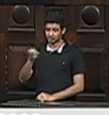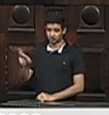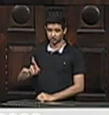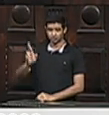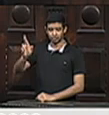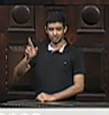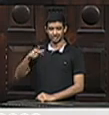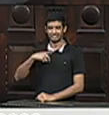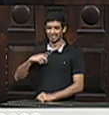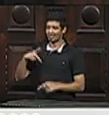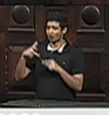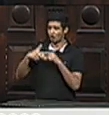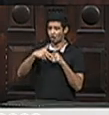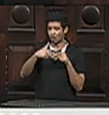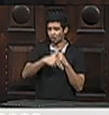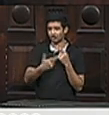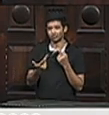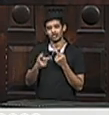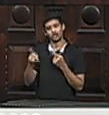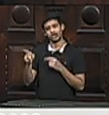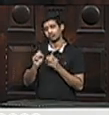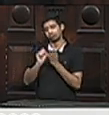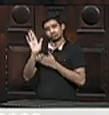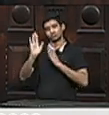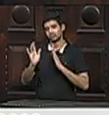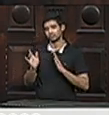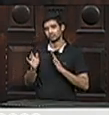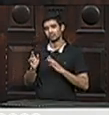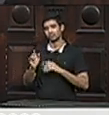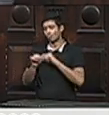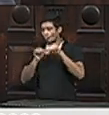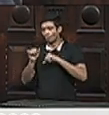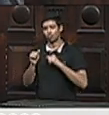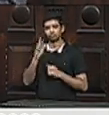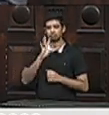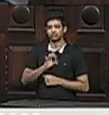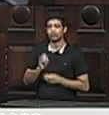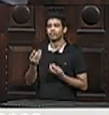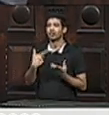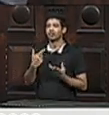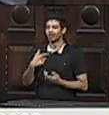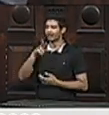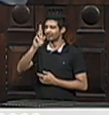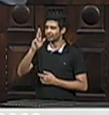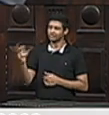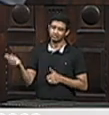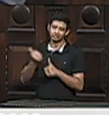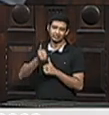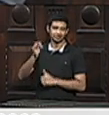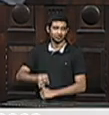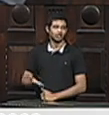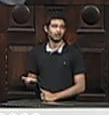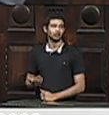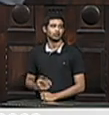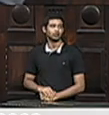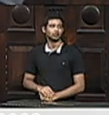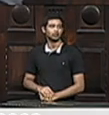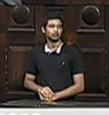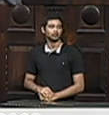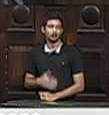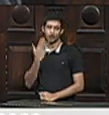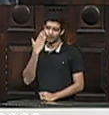vista dos critérios e da transparência na composição do Conselho. Repito, a estrutura tripartite está